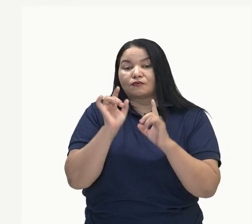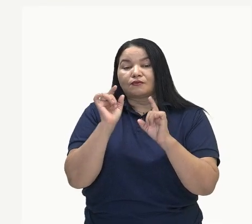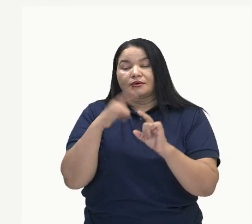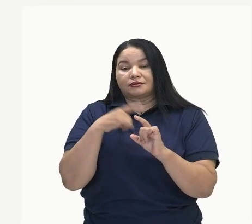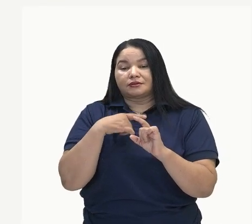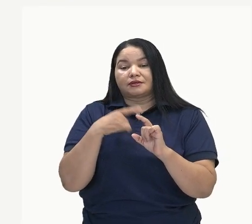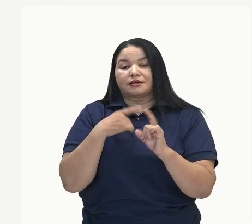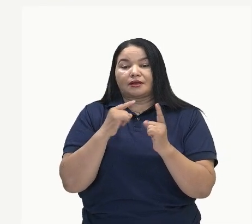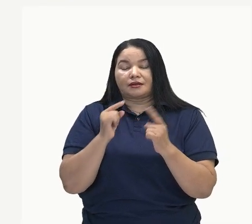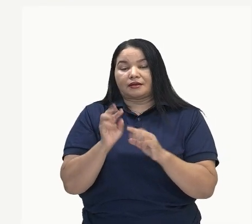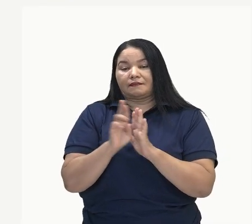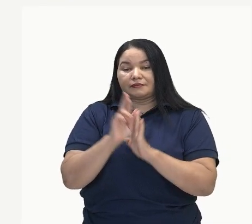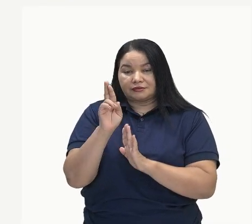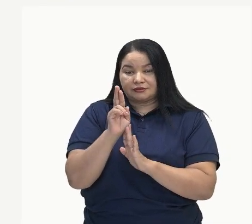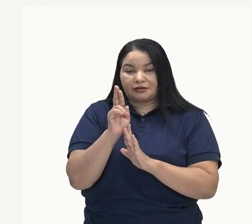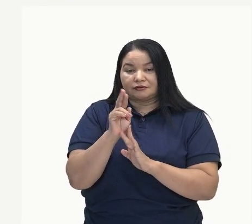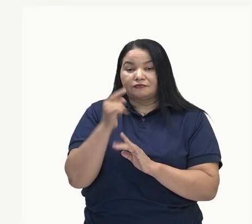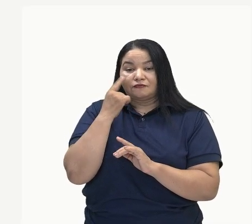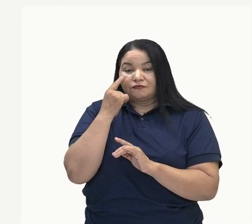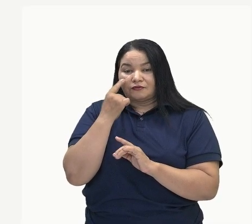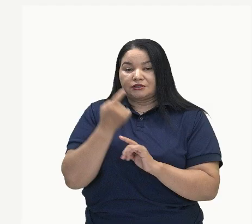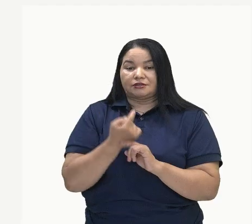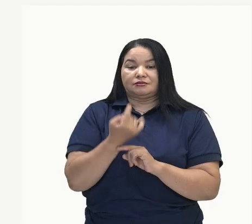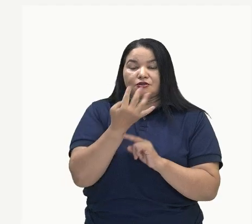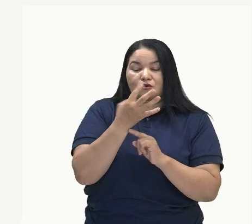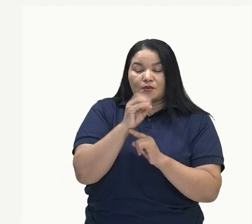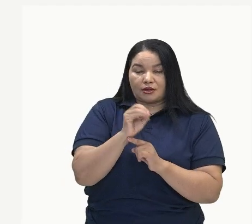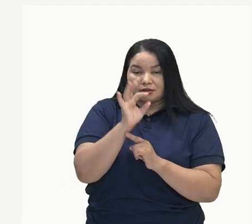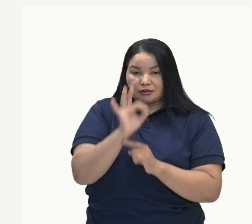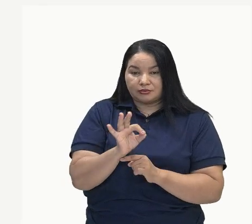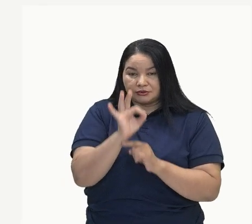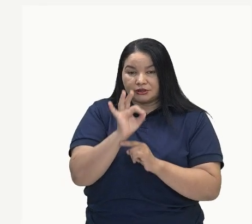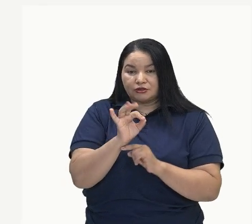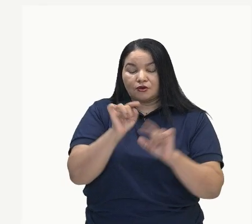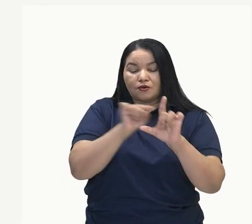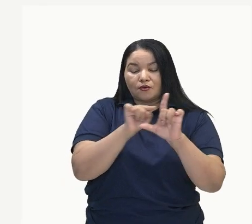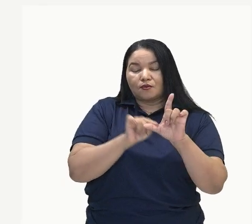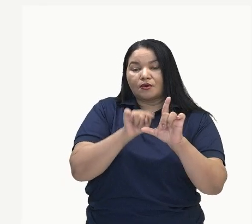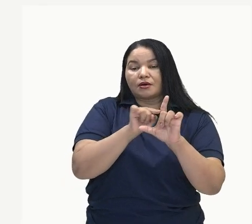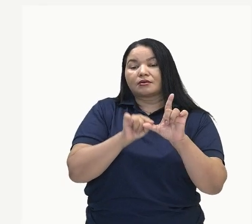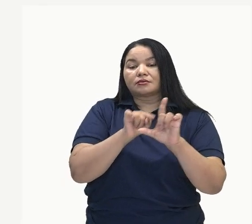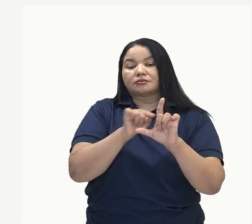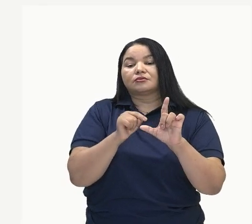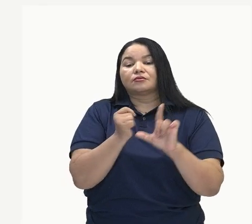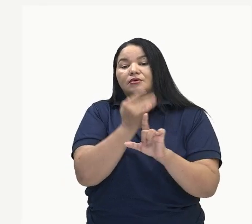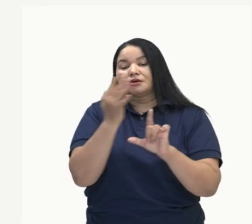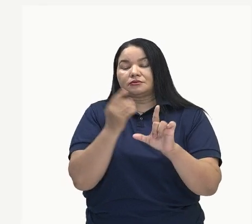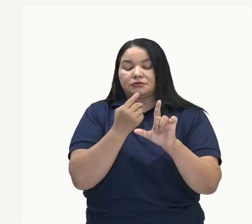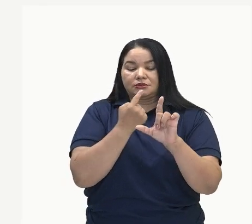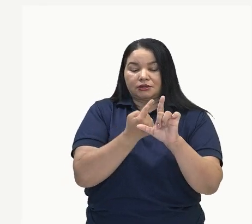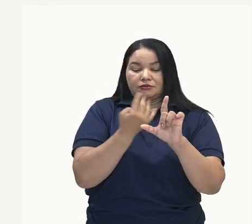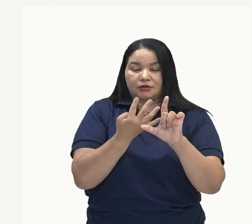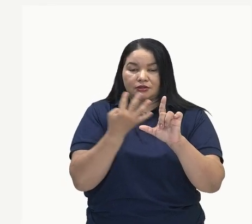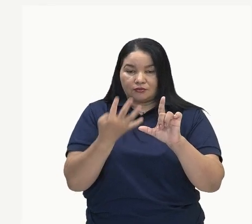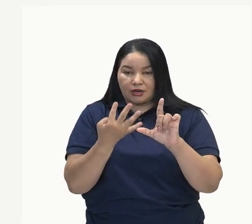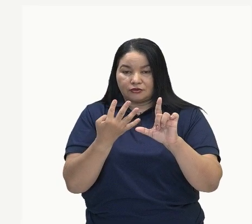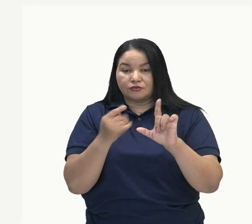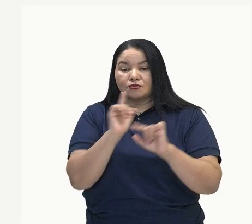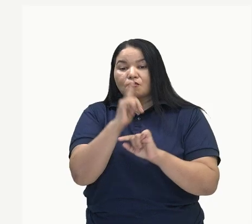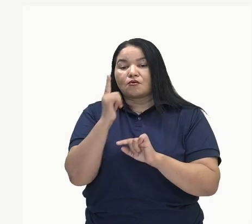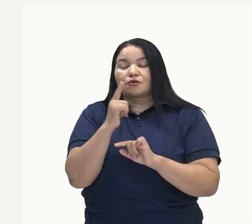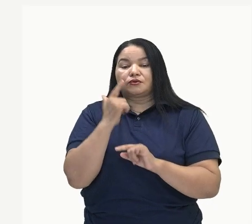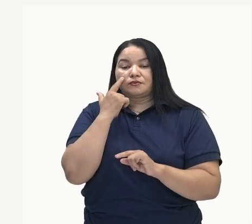gráfico, tá? Esses 40%, o ângulo dele que a gente viu, quanto que é? 144